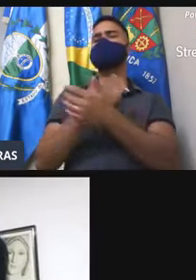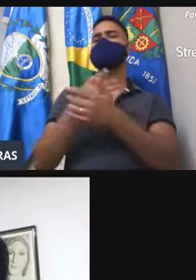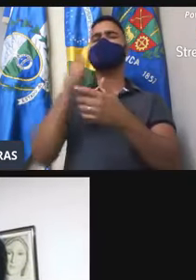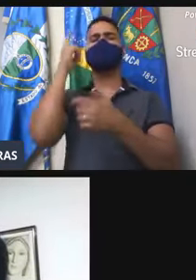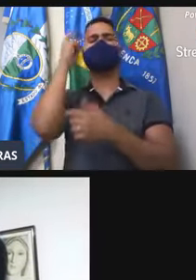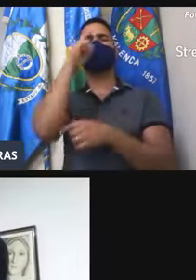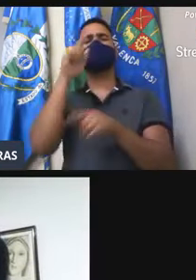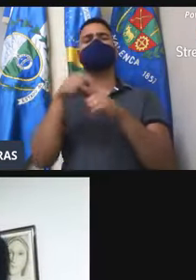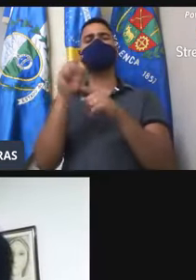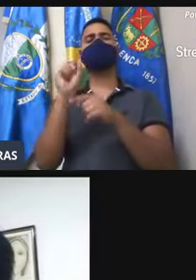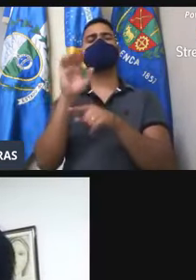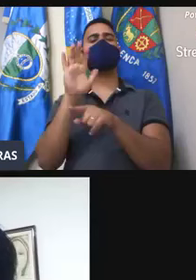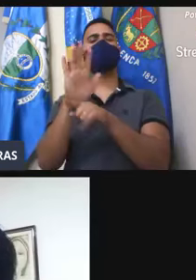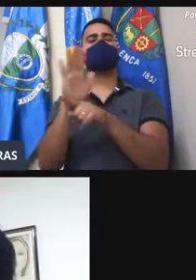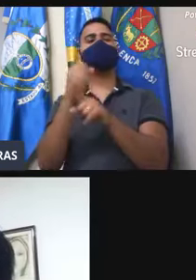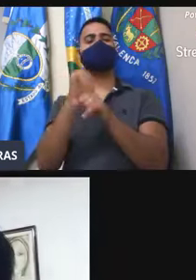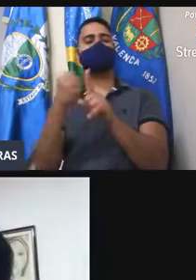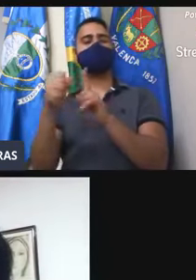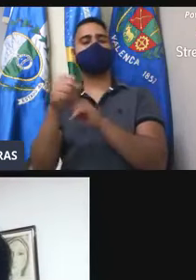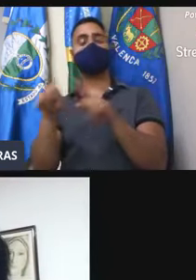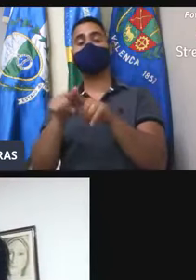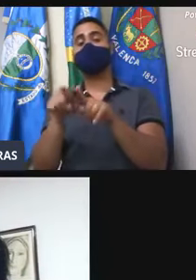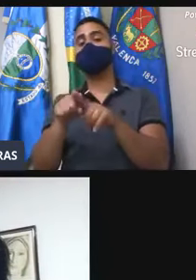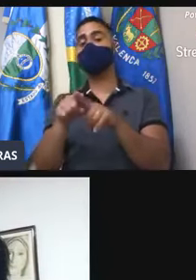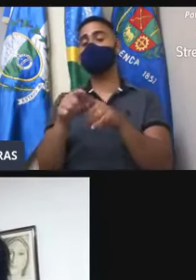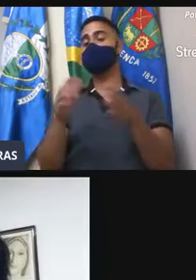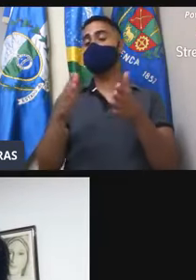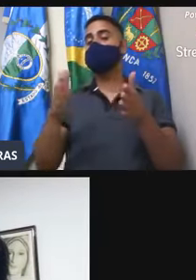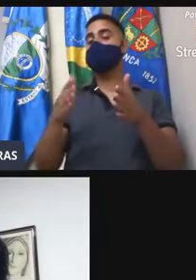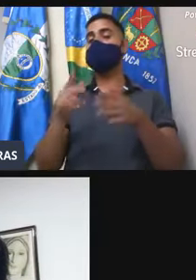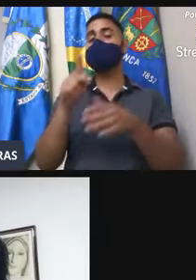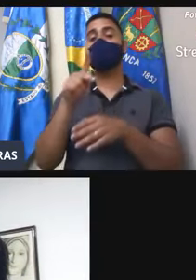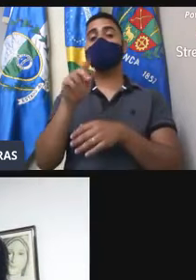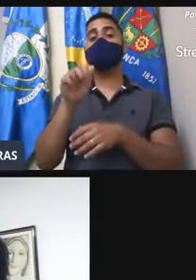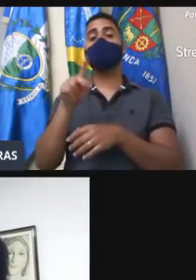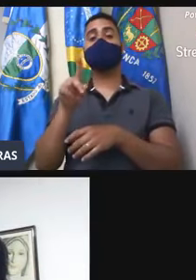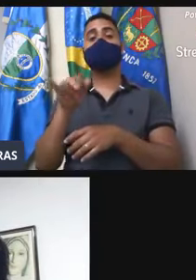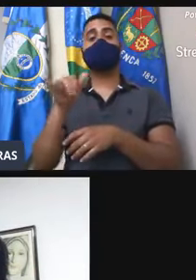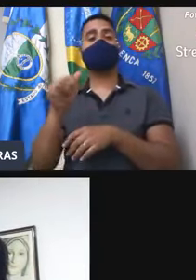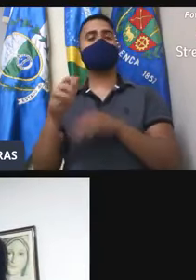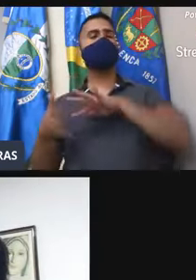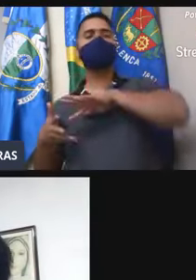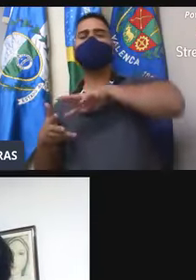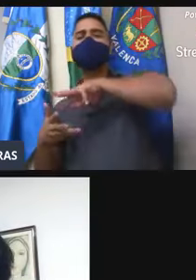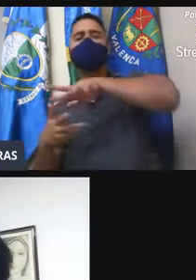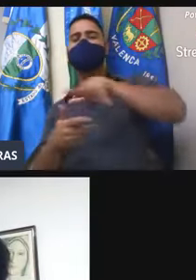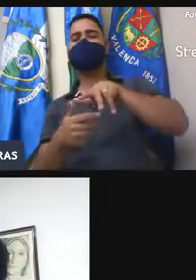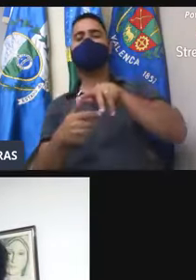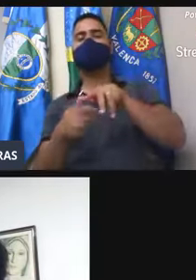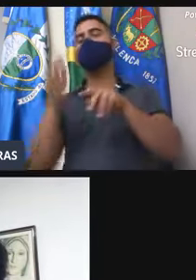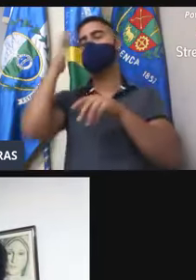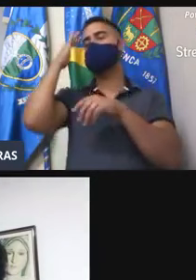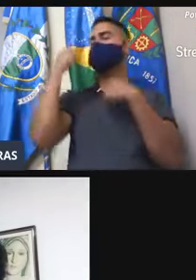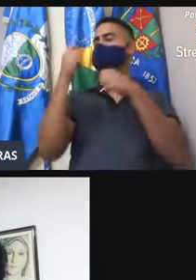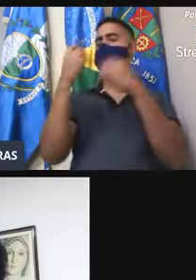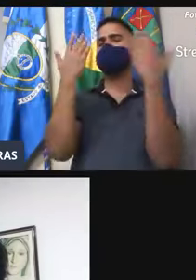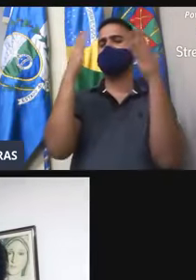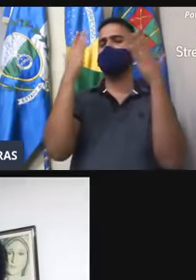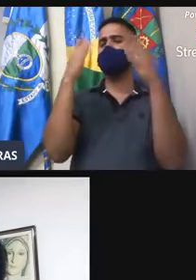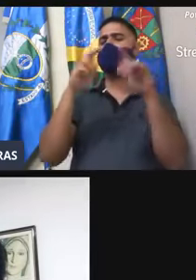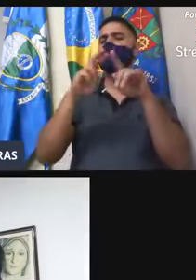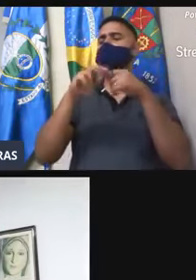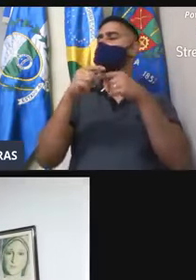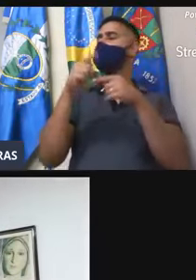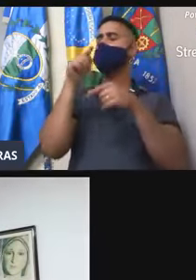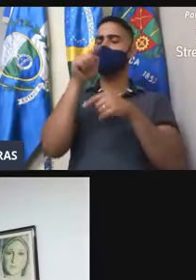de assistência social. Ainda no meio de uma pandemia mundial que ninguém esperava, eu acho que você tem que ser parabenizado, e fica aqui meu parabéns, não só